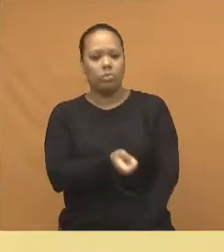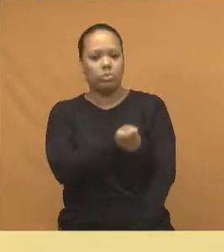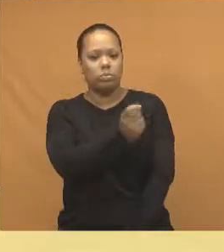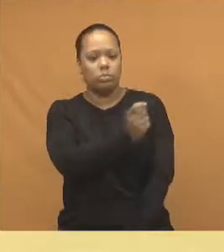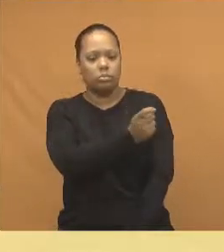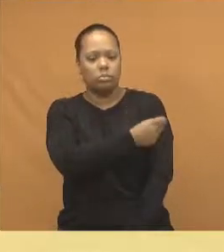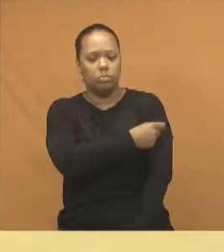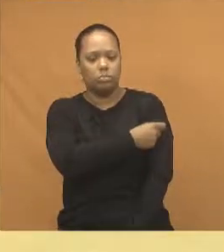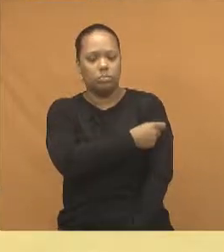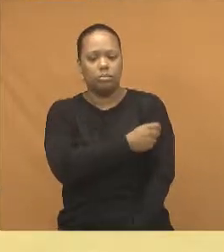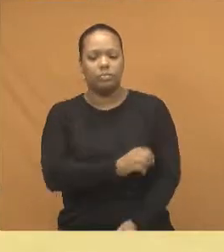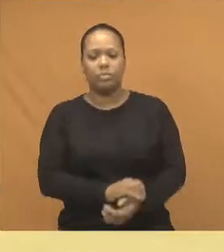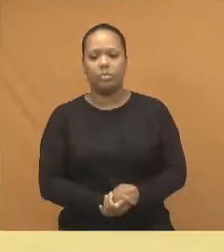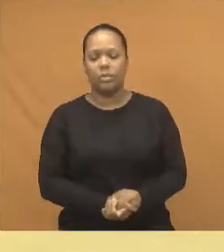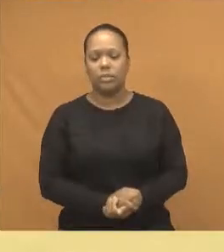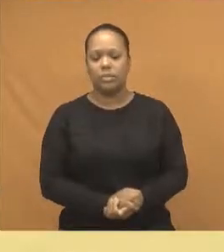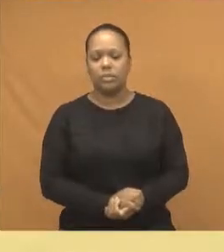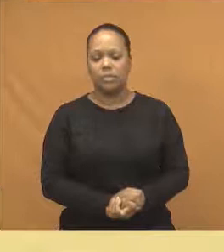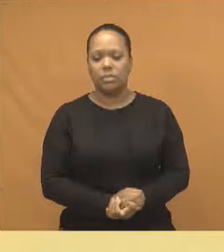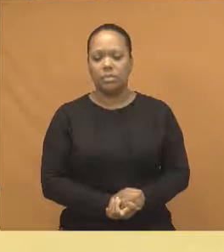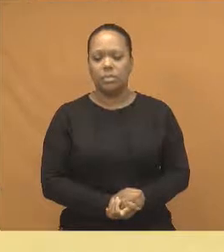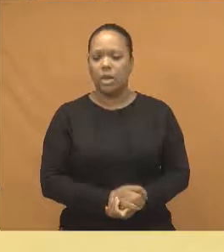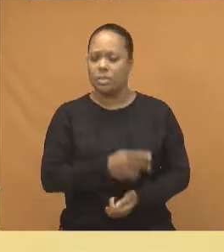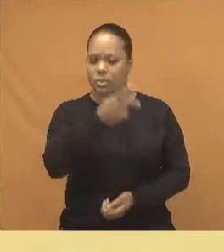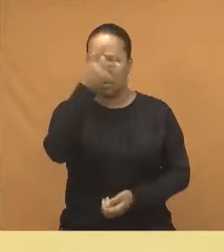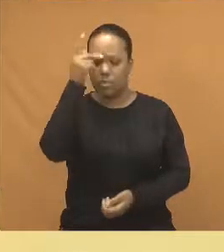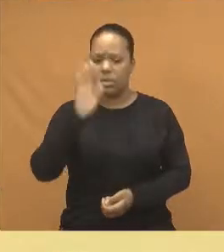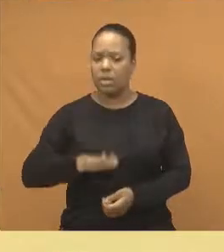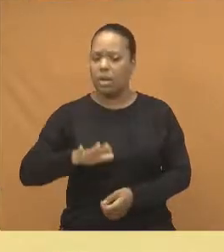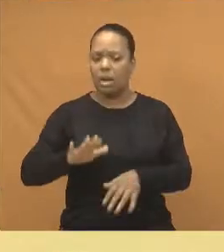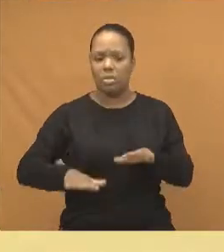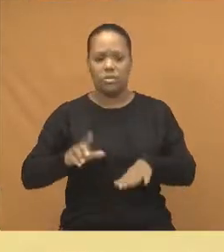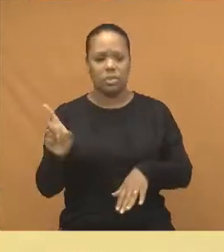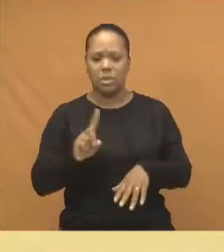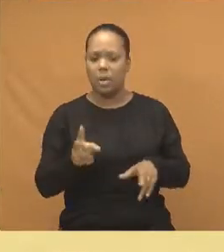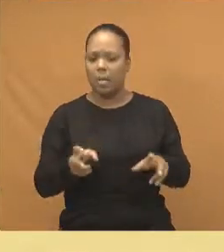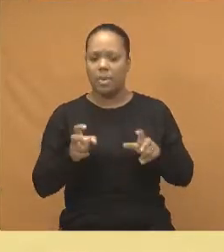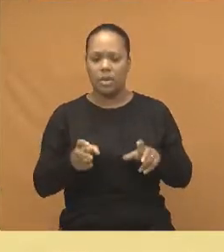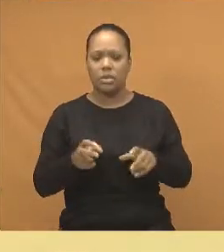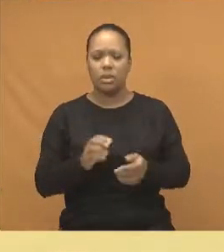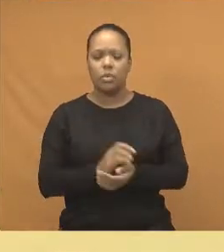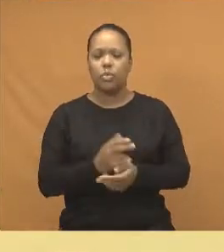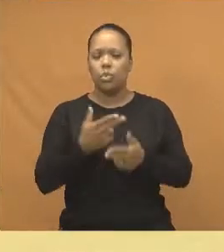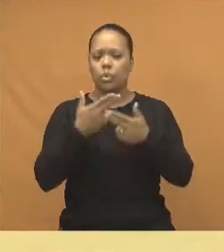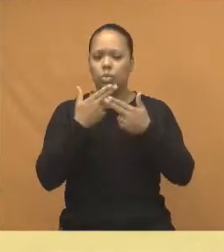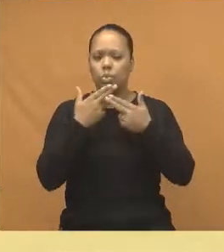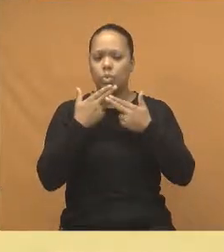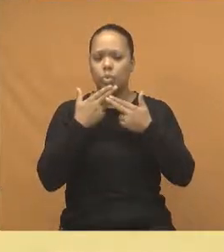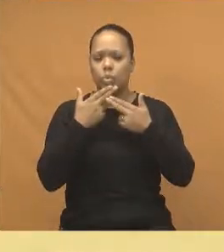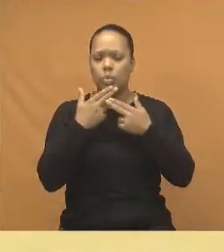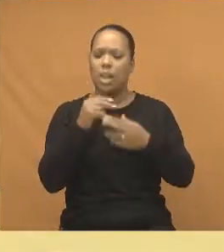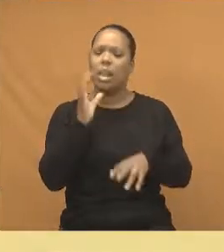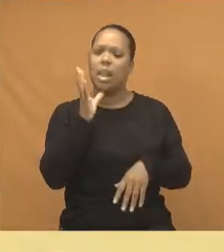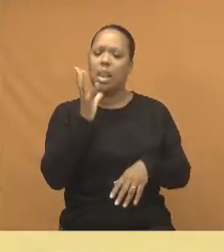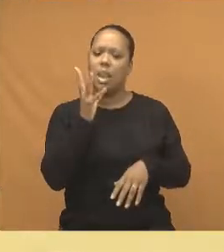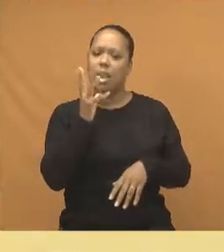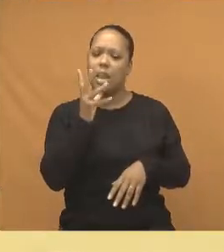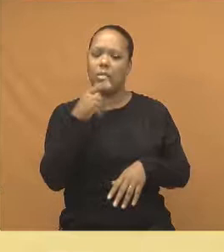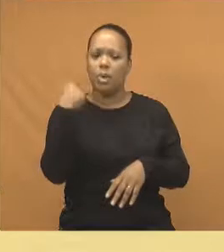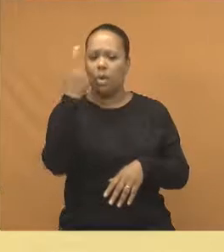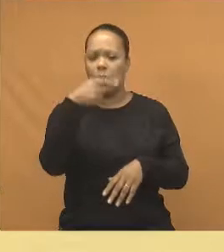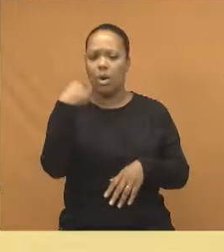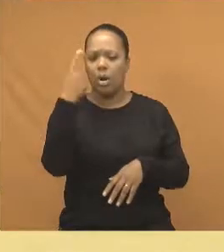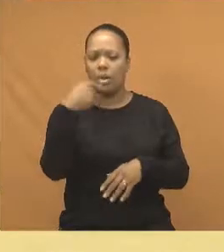casos sintomas não percebidos. O jejum prolongado e a ação